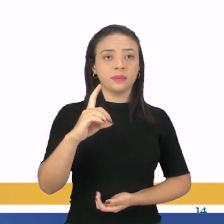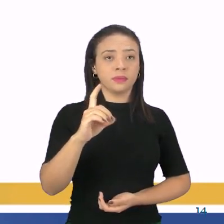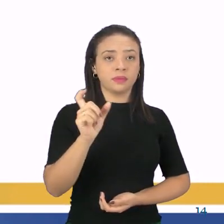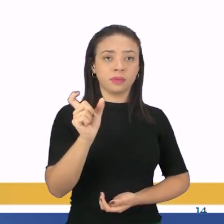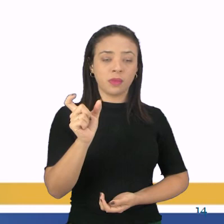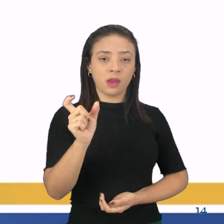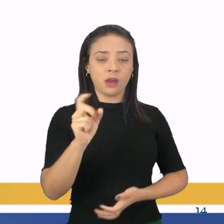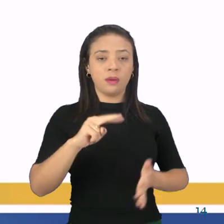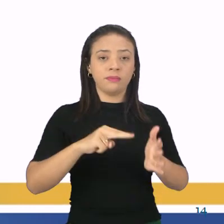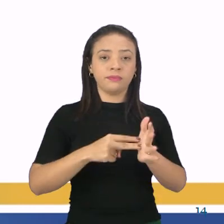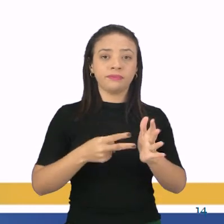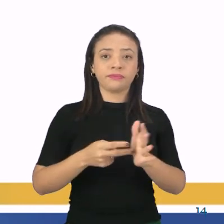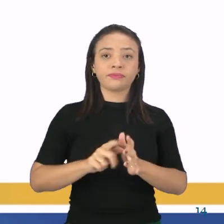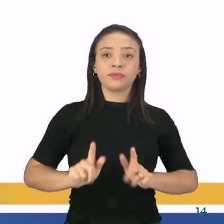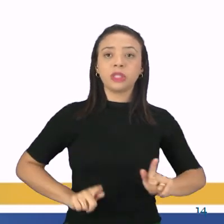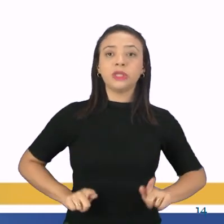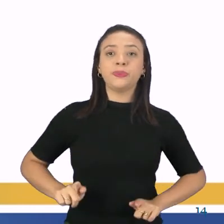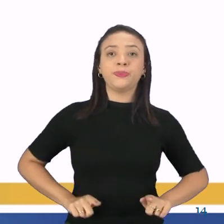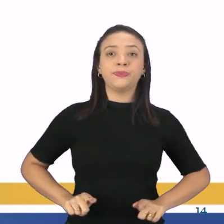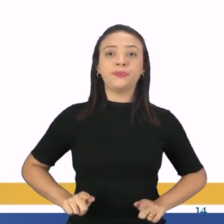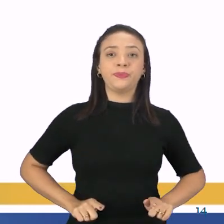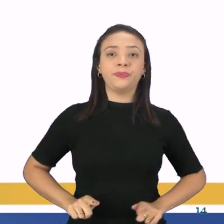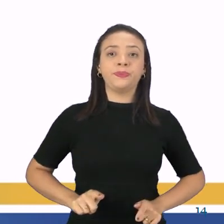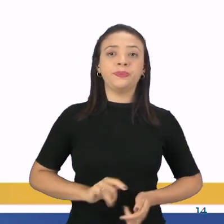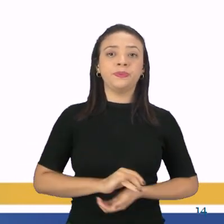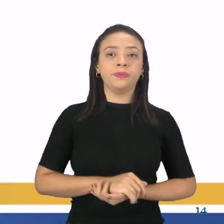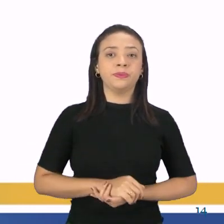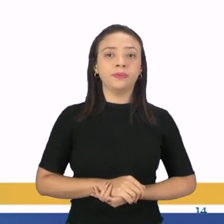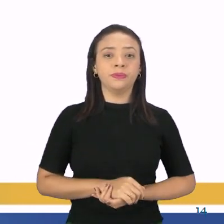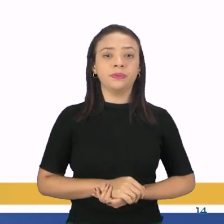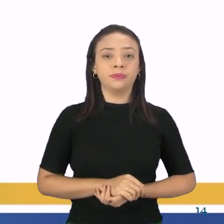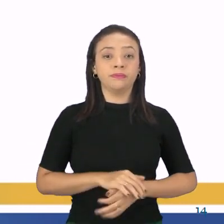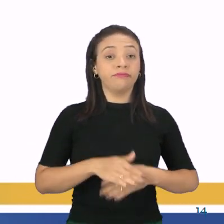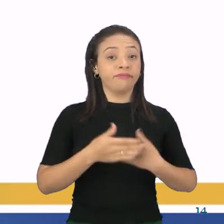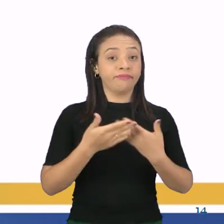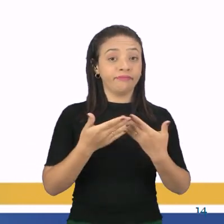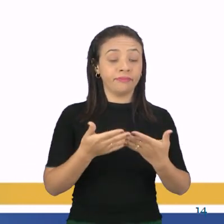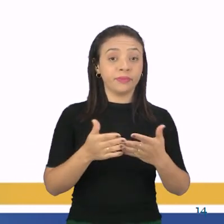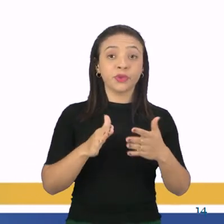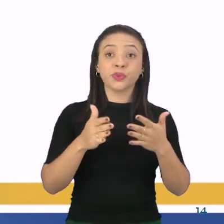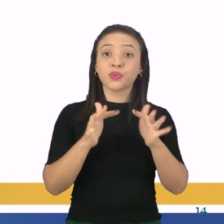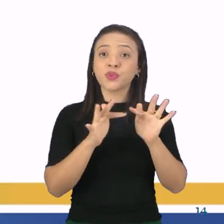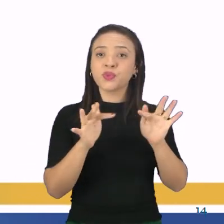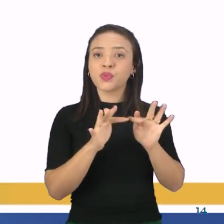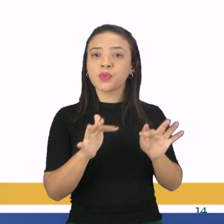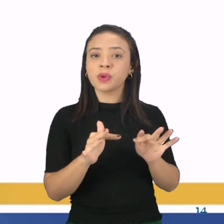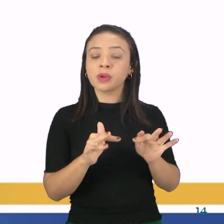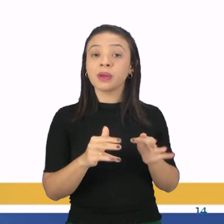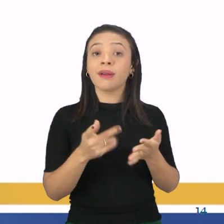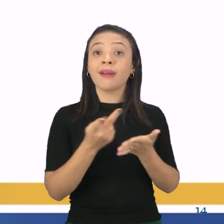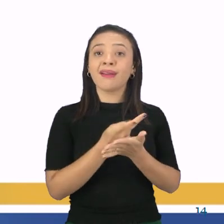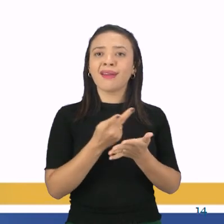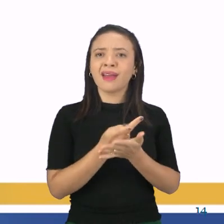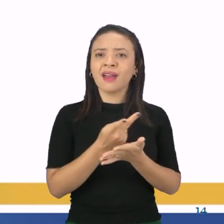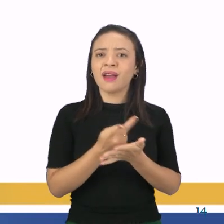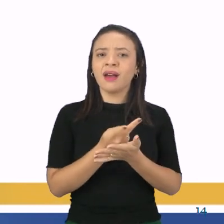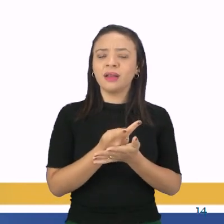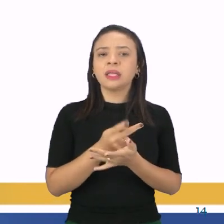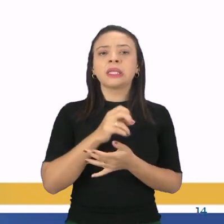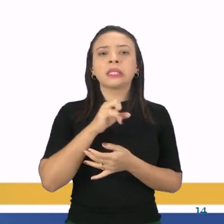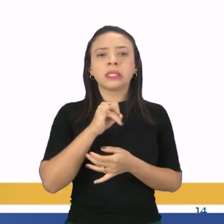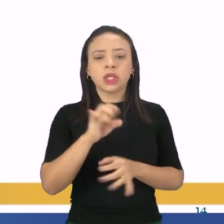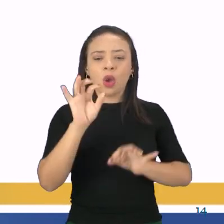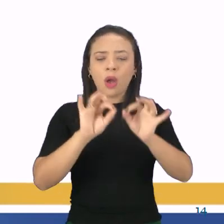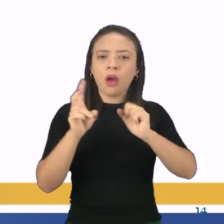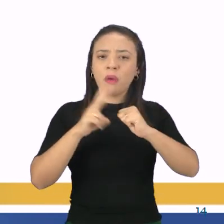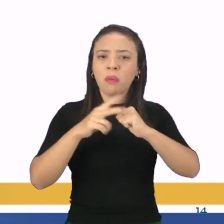Cousins significa primos, ou primas nesse caso, né? E aí, pessoal, qual dessas frases não está correta de acordo com as conjugações do